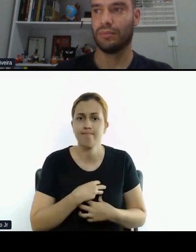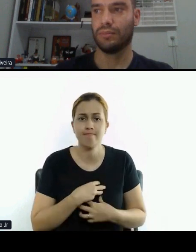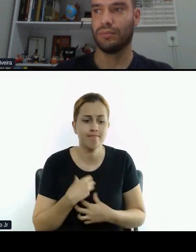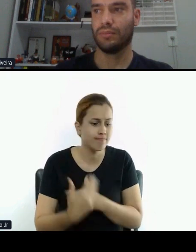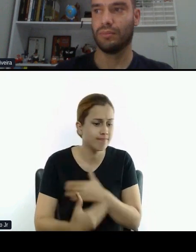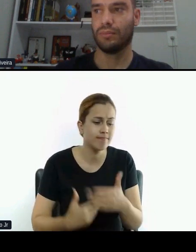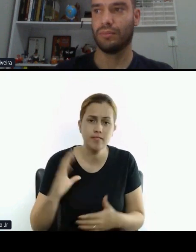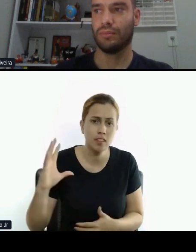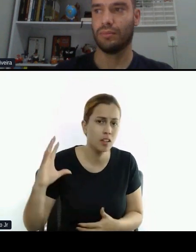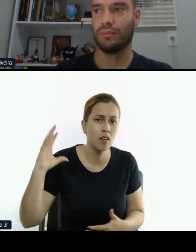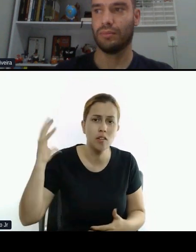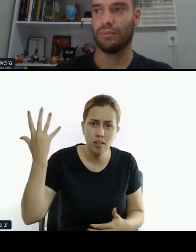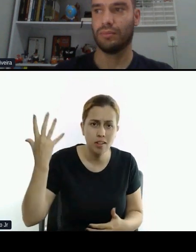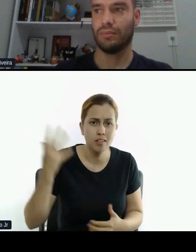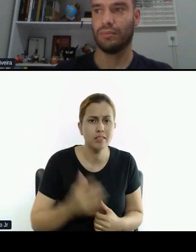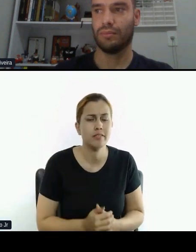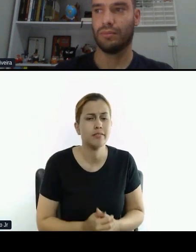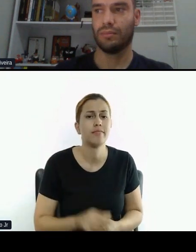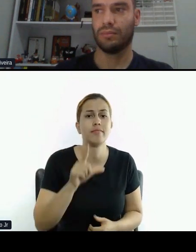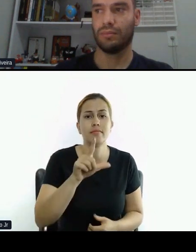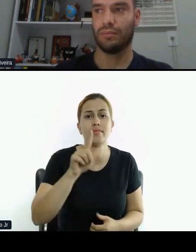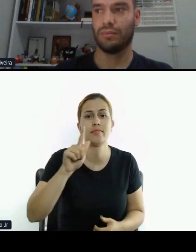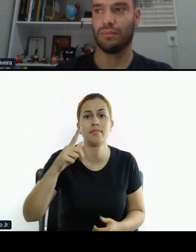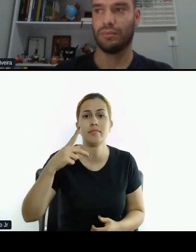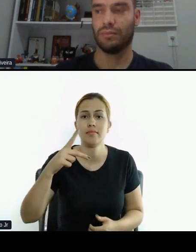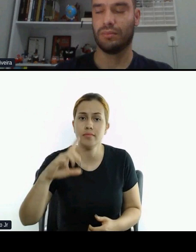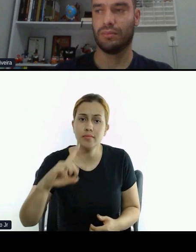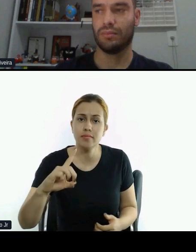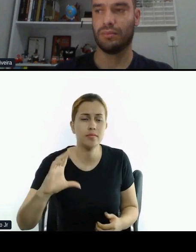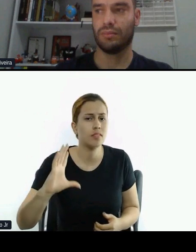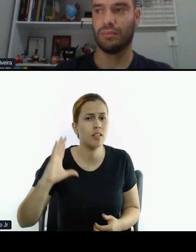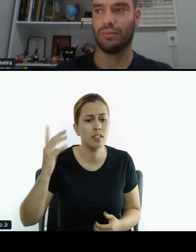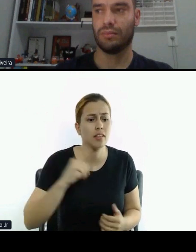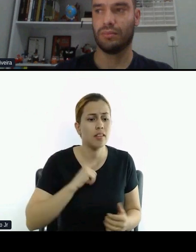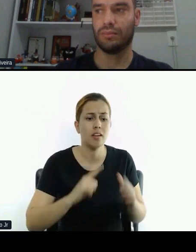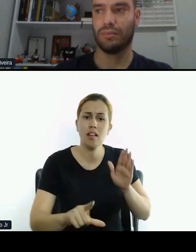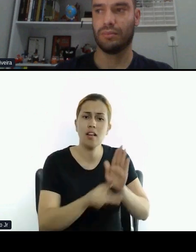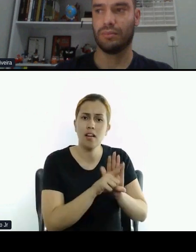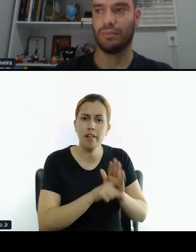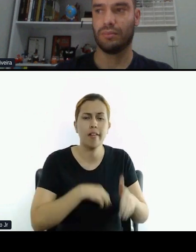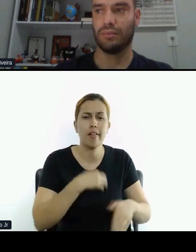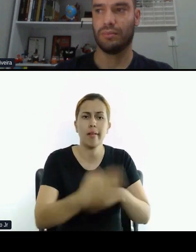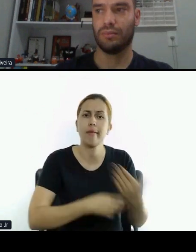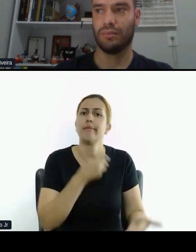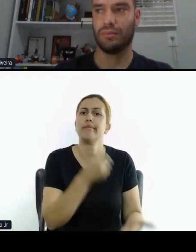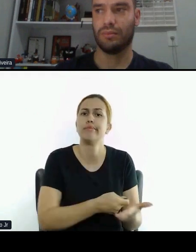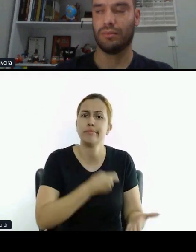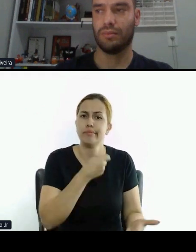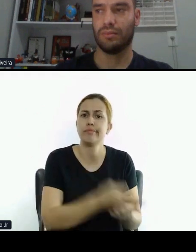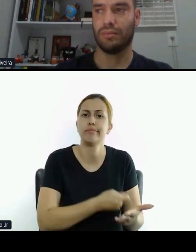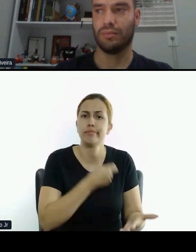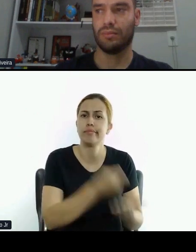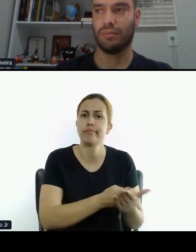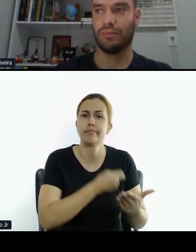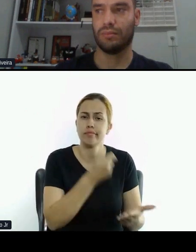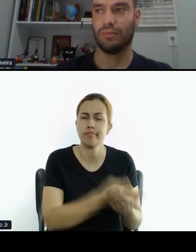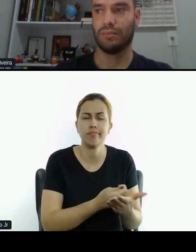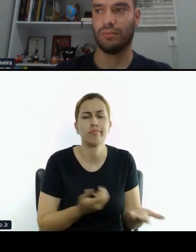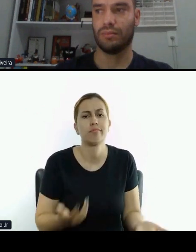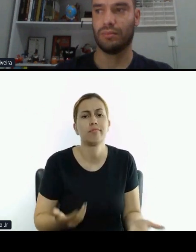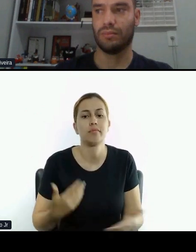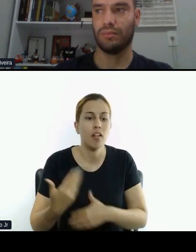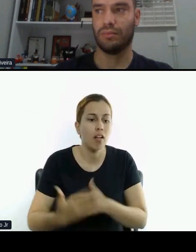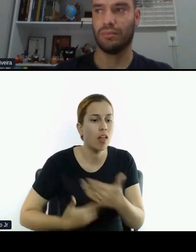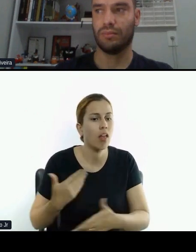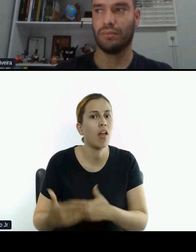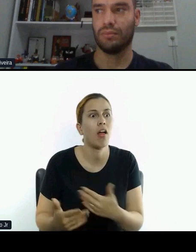né? A da LGPD é um exemplo clássico. Ok, tem a lei, agora vamos cobrar. Então as pessoas começam a correr atrás,